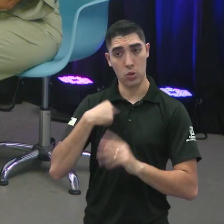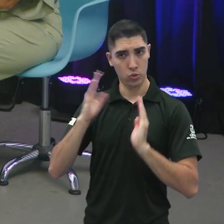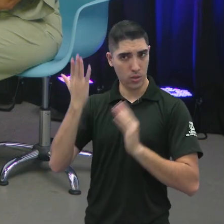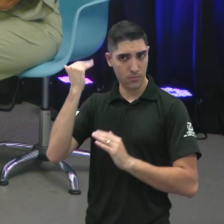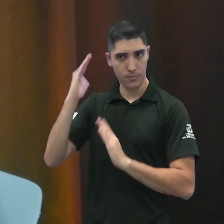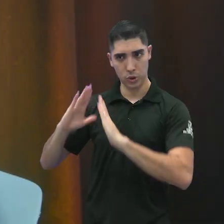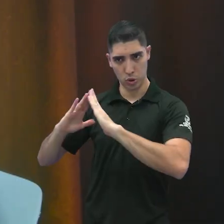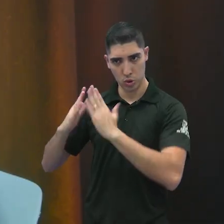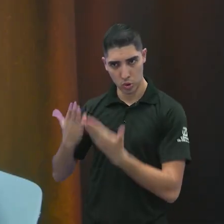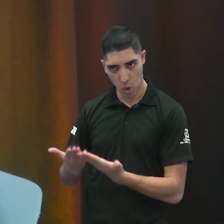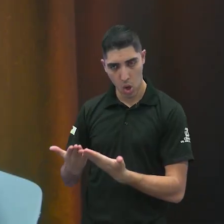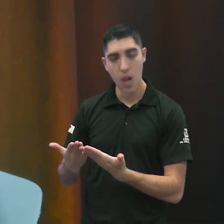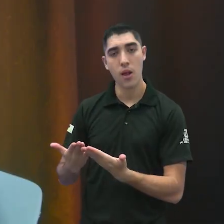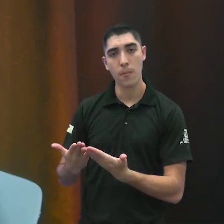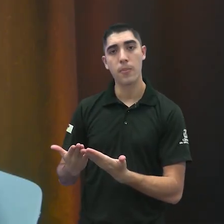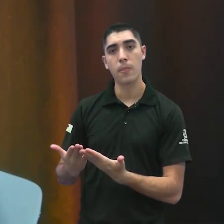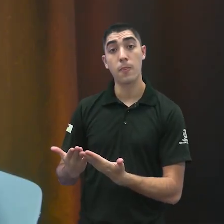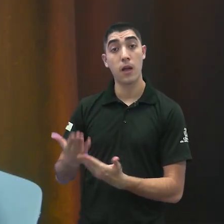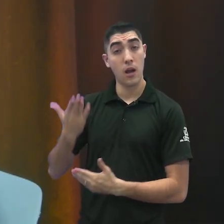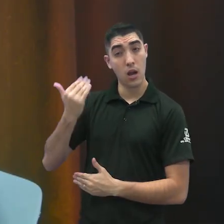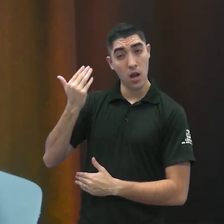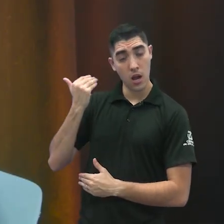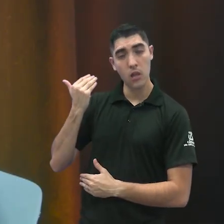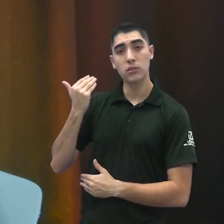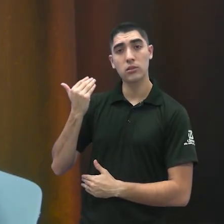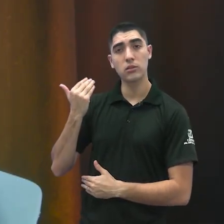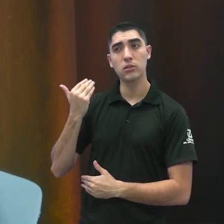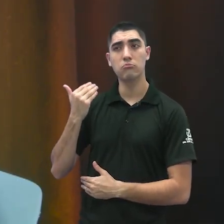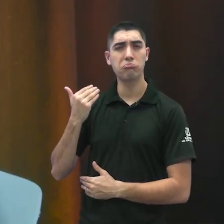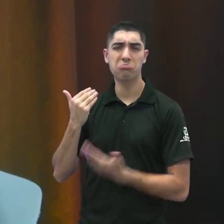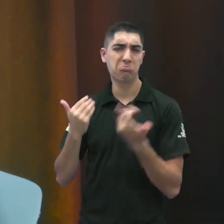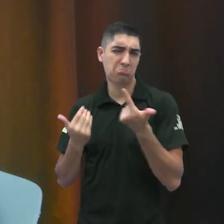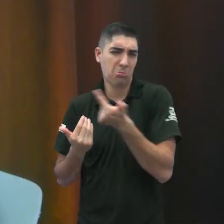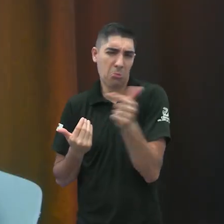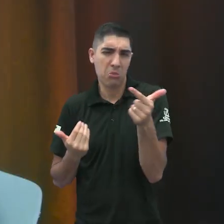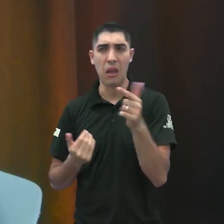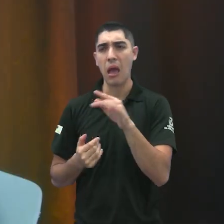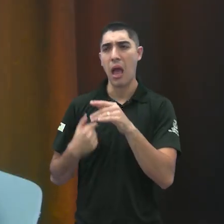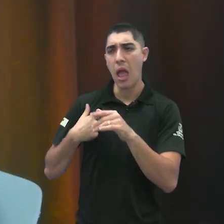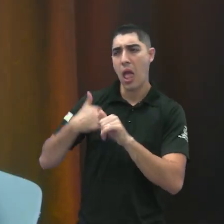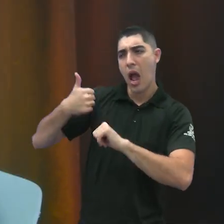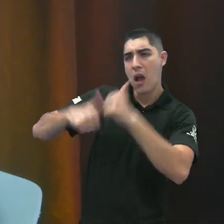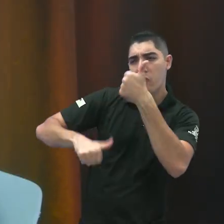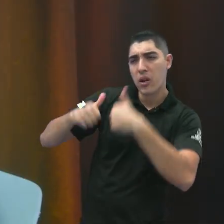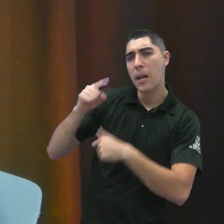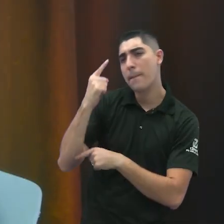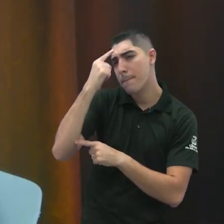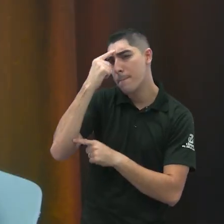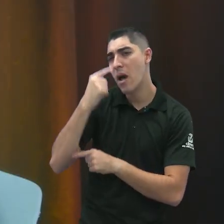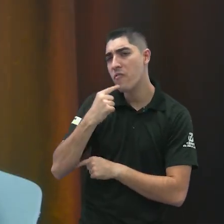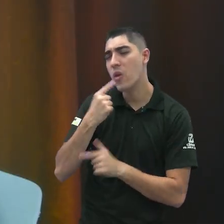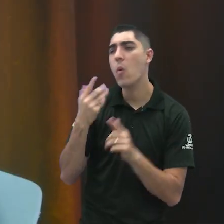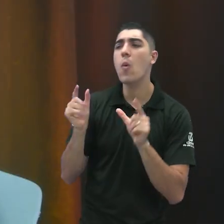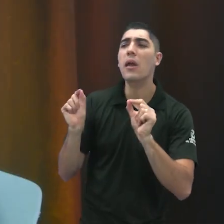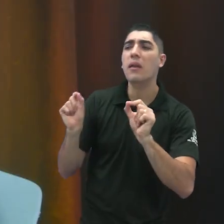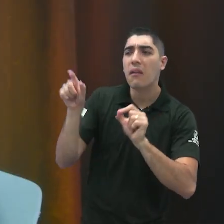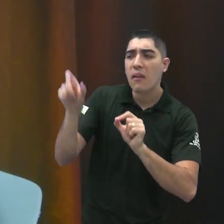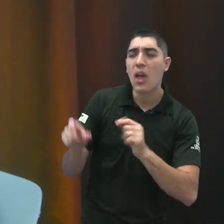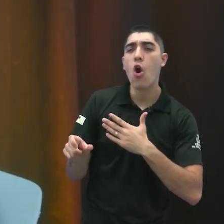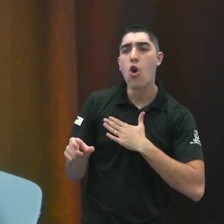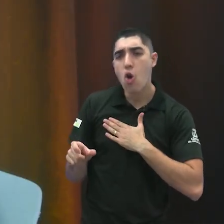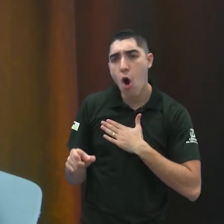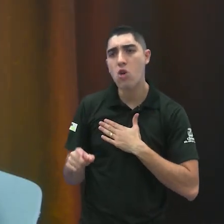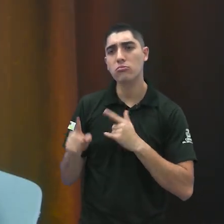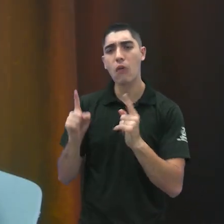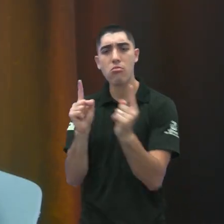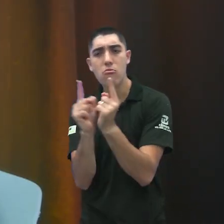eu tive uma escola e antigamente a gente não fazia isso, né? Vamos fazer um perfil para ver quem se relaciona bem,